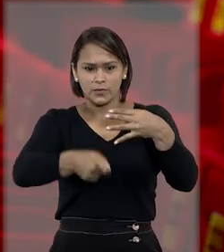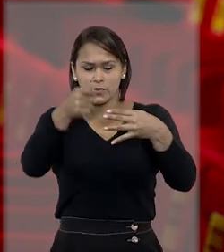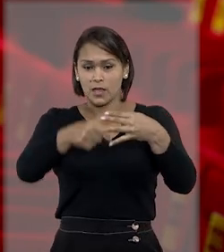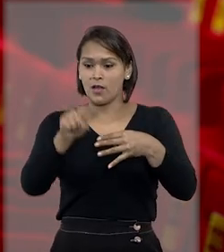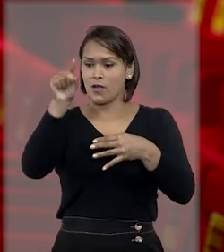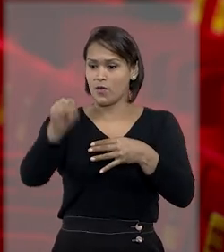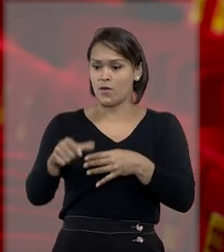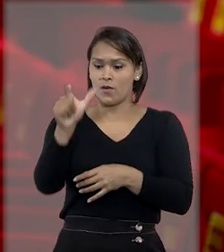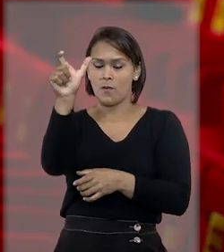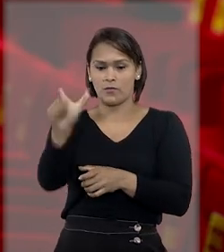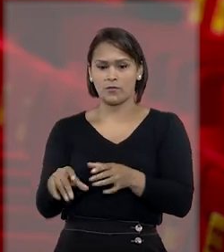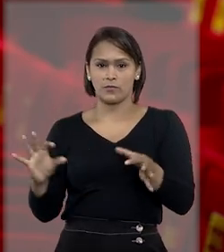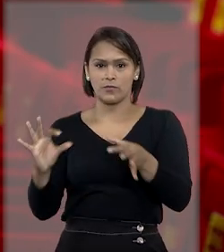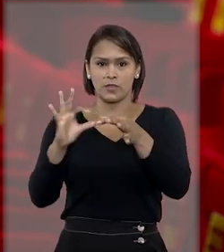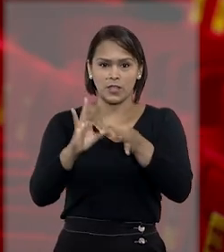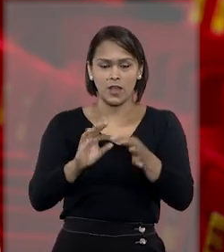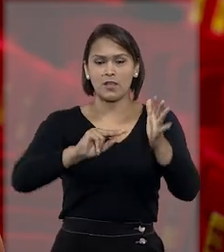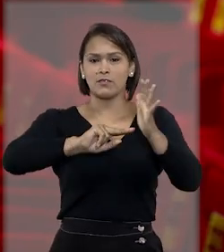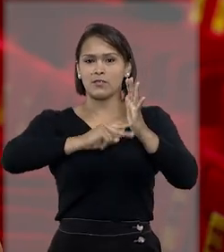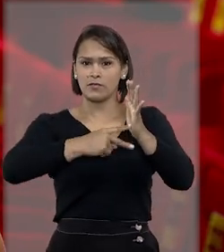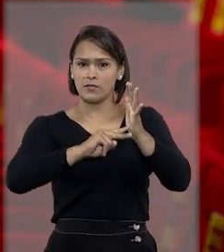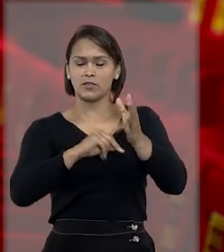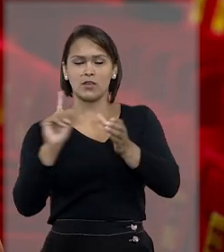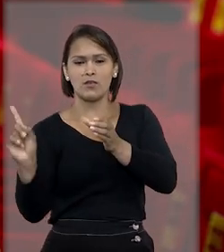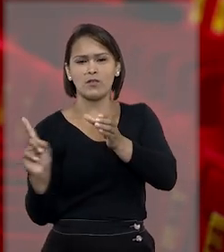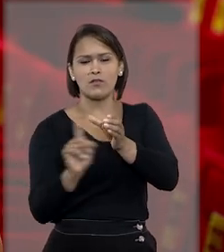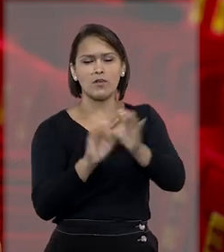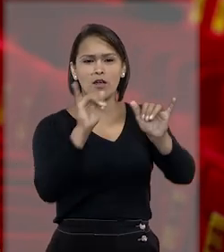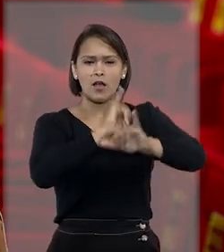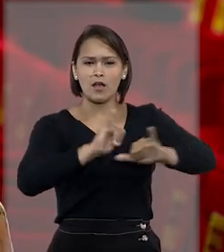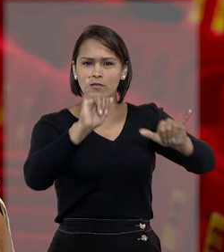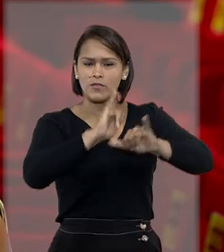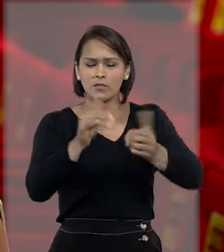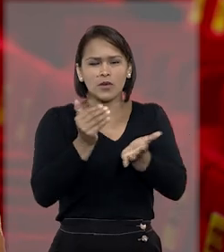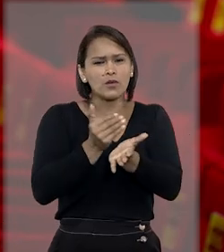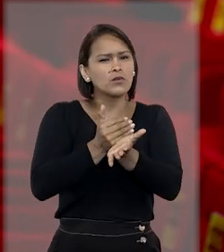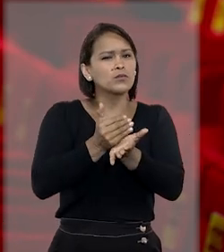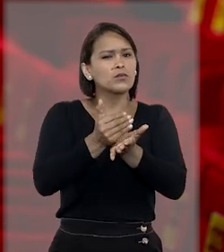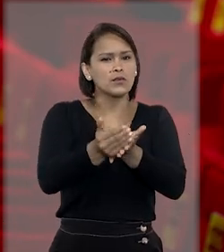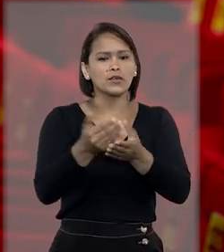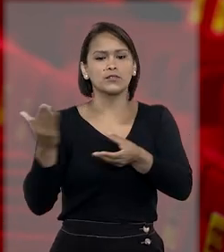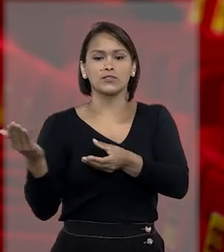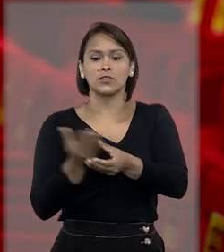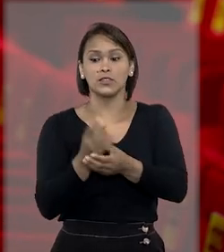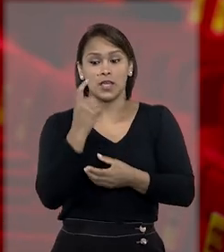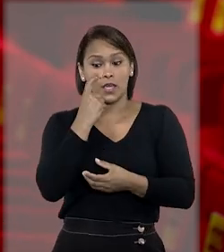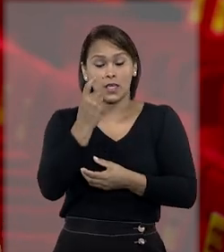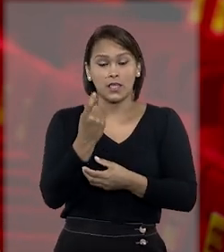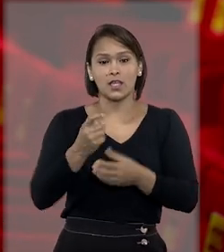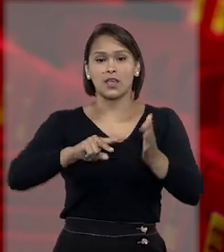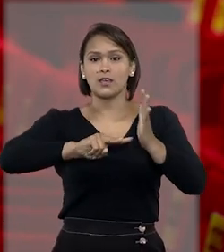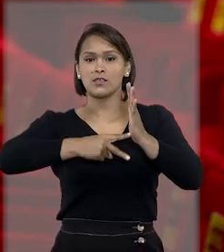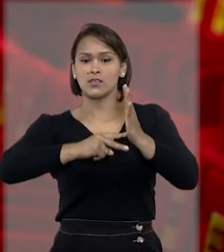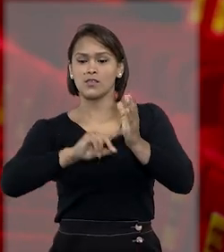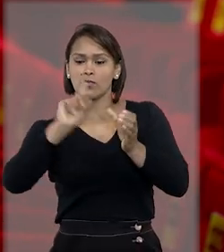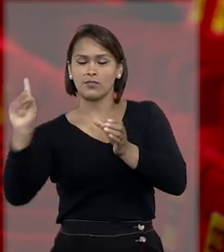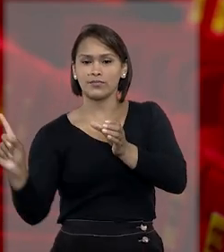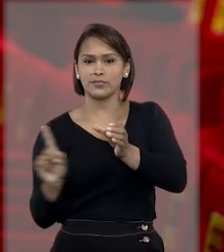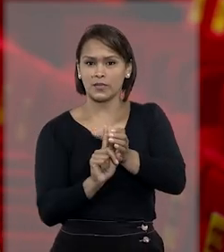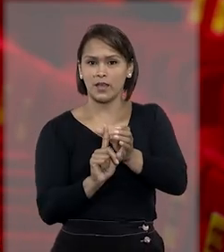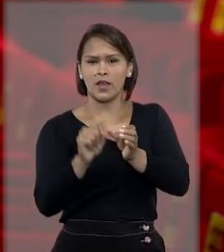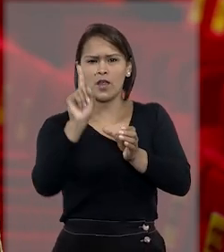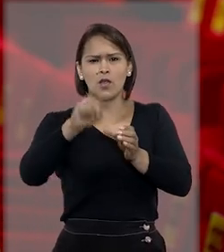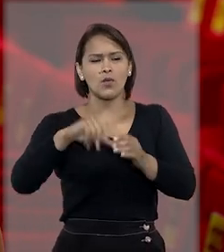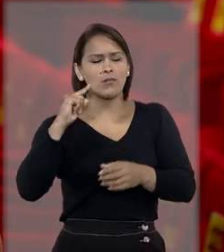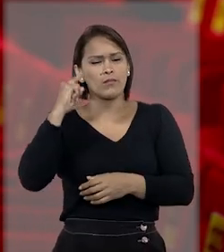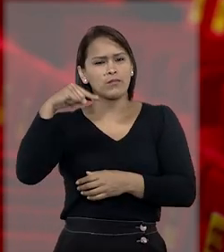o feriado foi ao setor jurídico do sindicato para obter informações sobre o andamento de ação de interesse dos sindicalizados